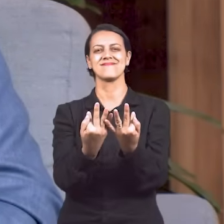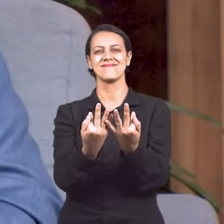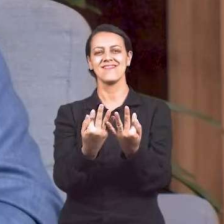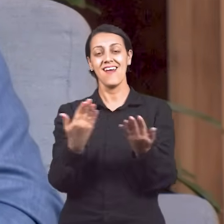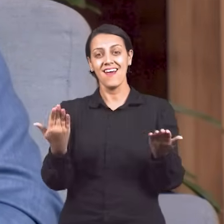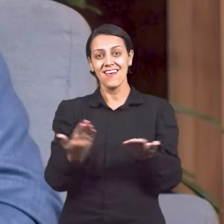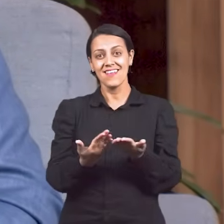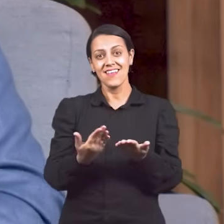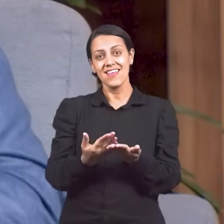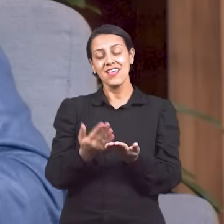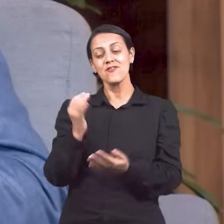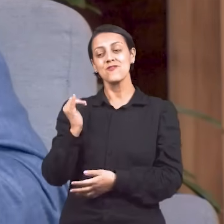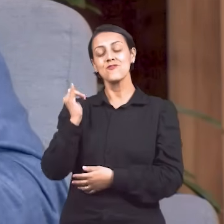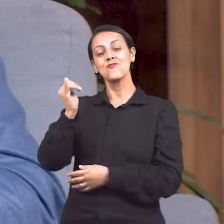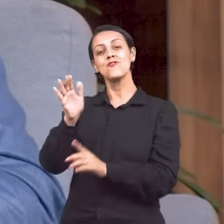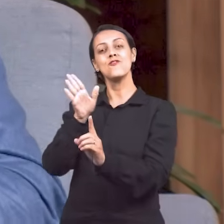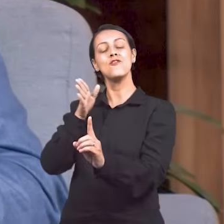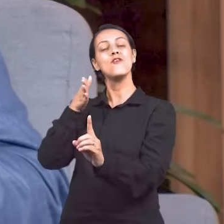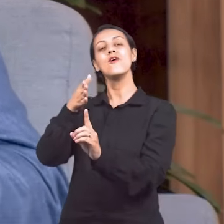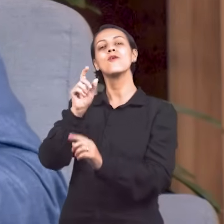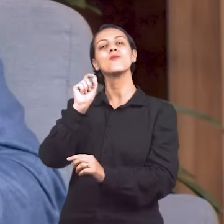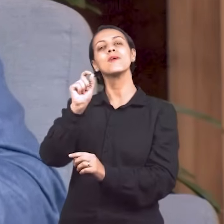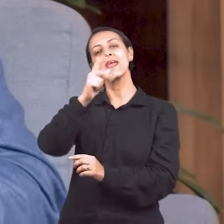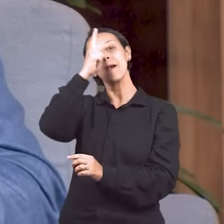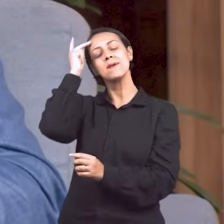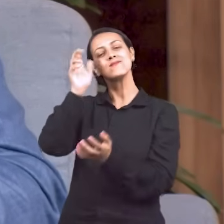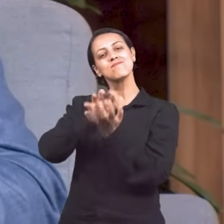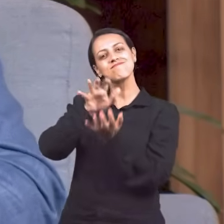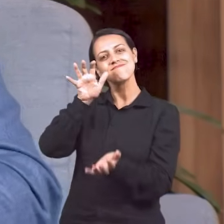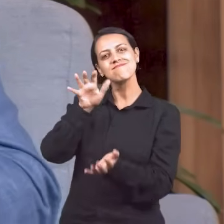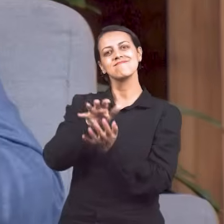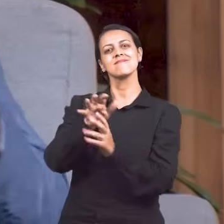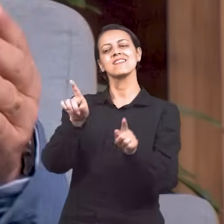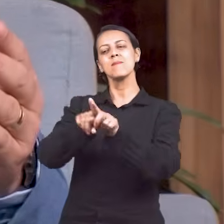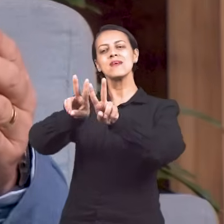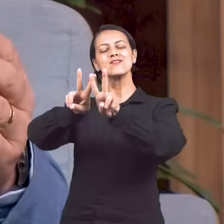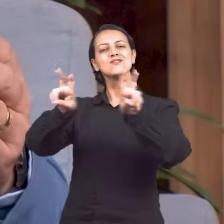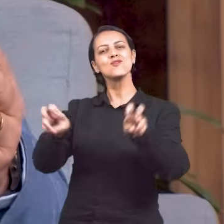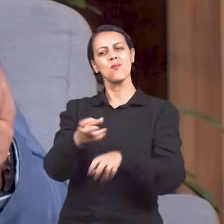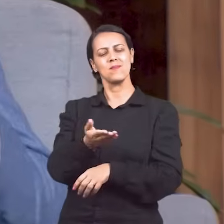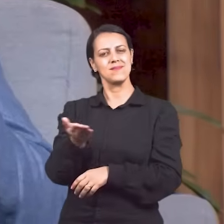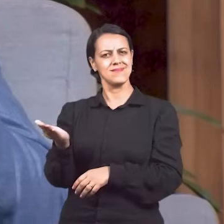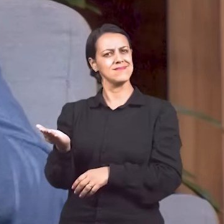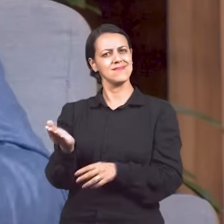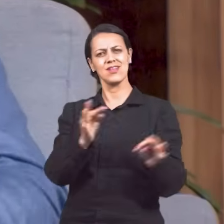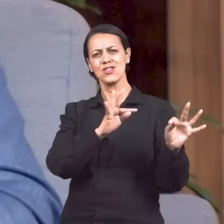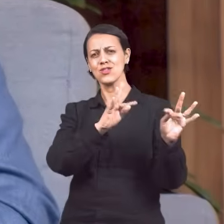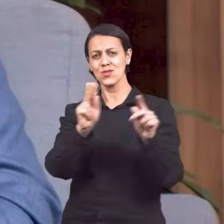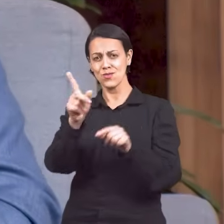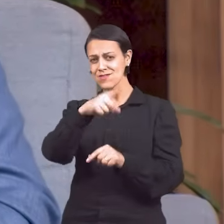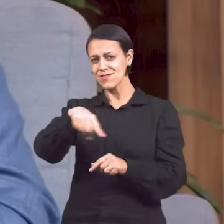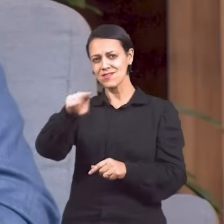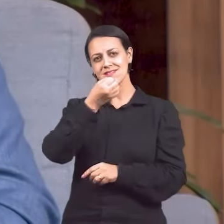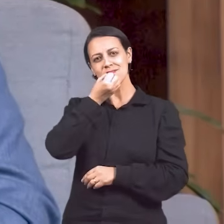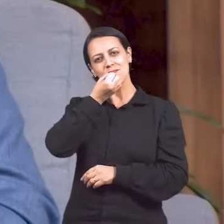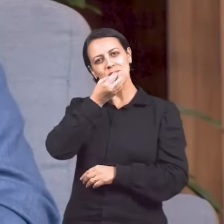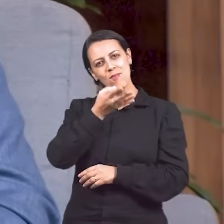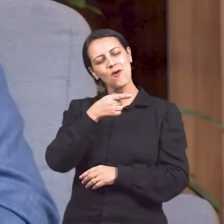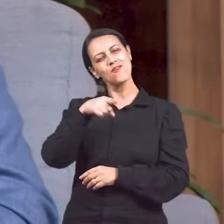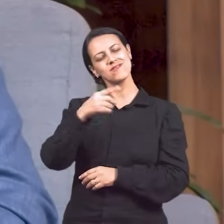falamos para o idoso e sobre o idoso. Nós falamos para todos e é sempre muito bom ter a